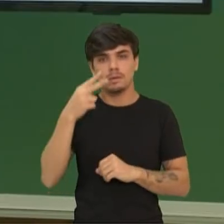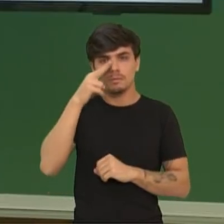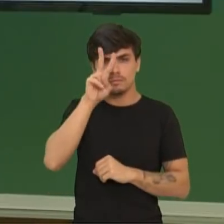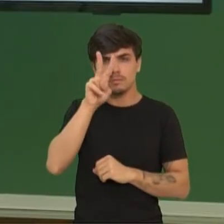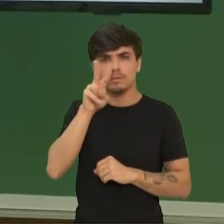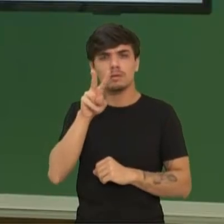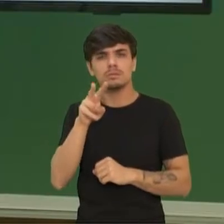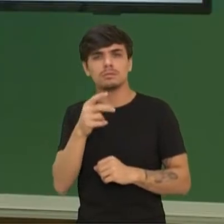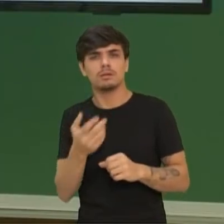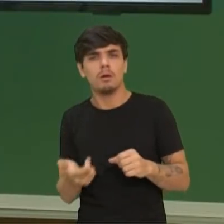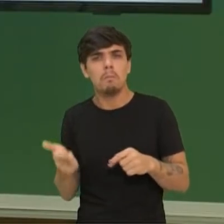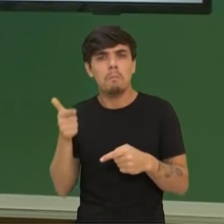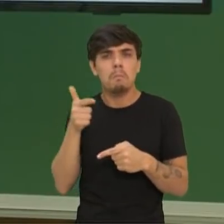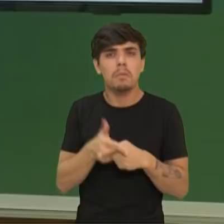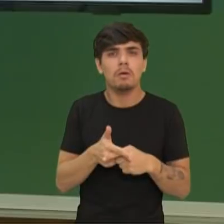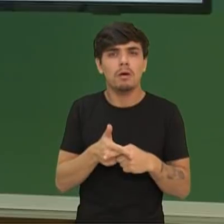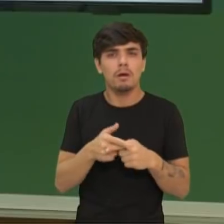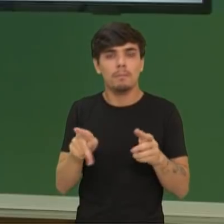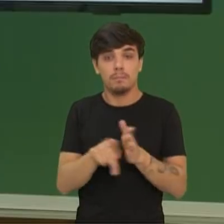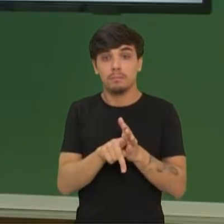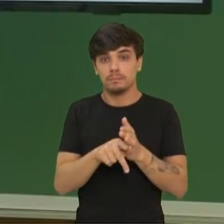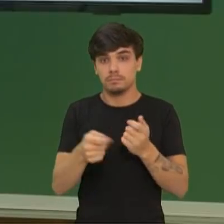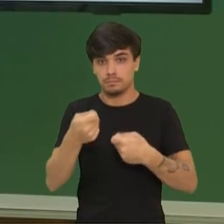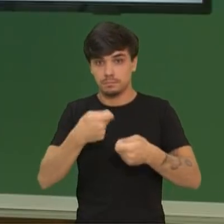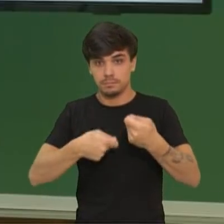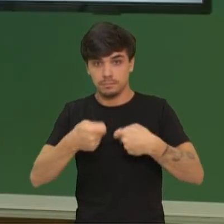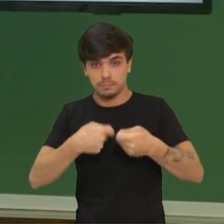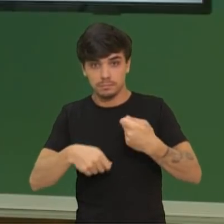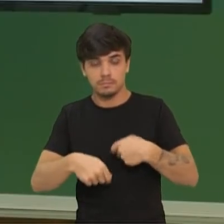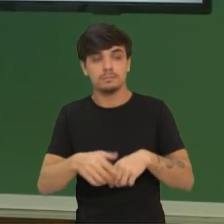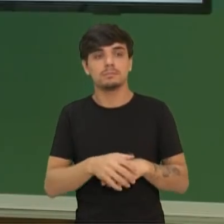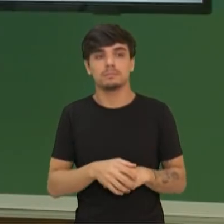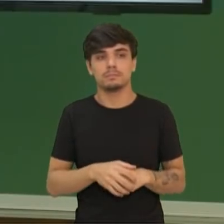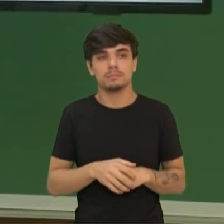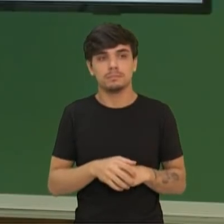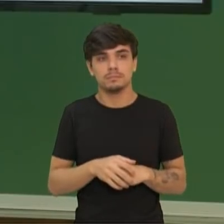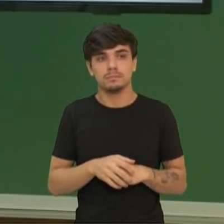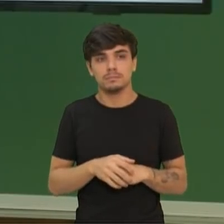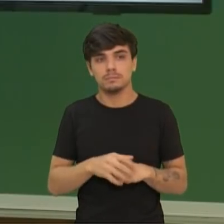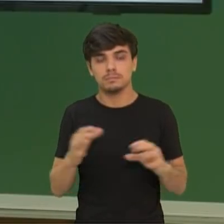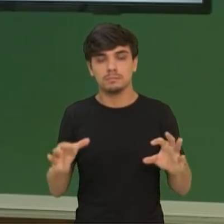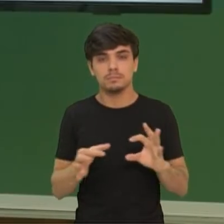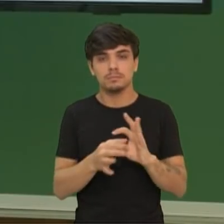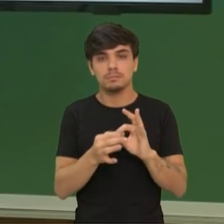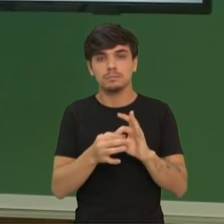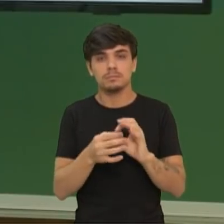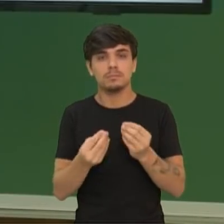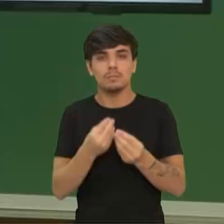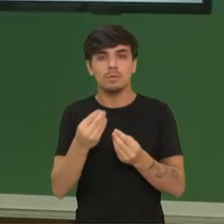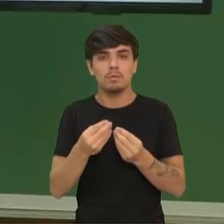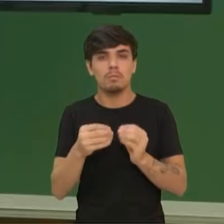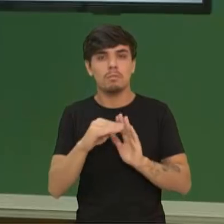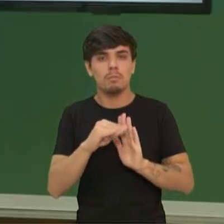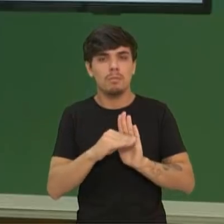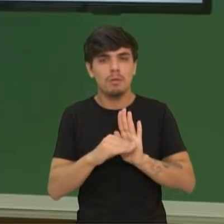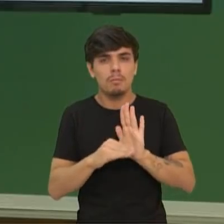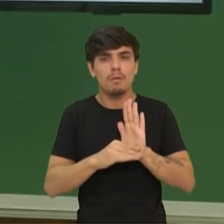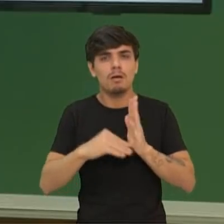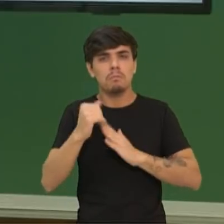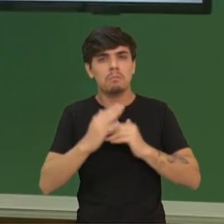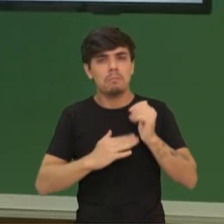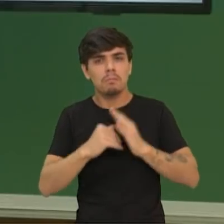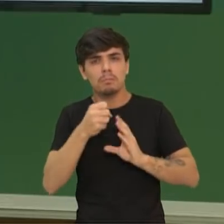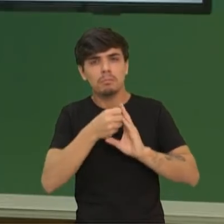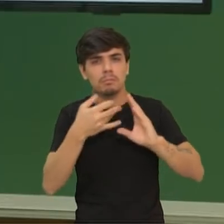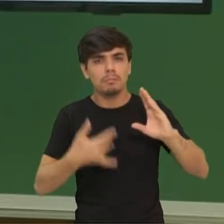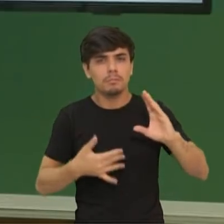do Estado na economia e consentiu em um conjunto de medidas, características, práticas,